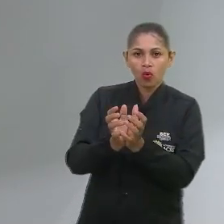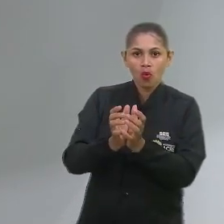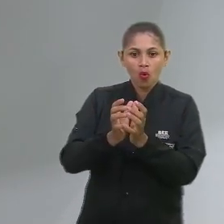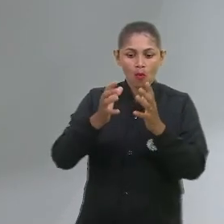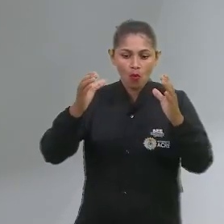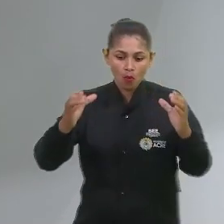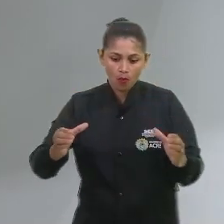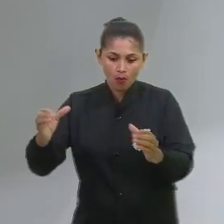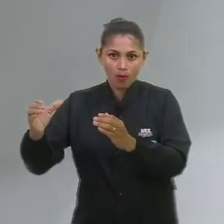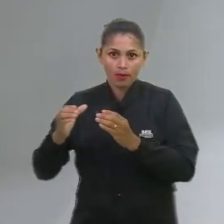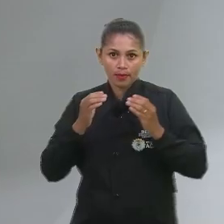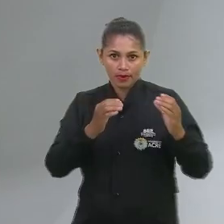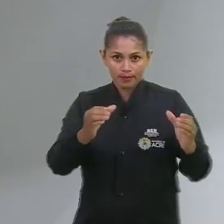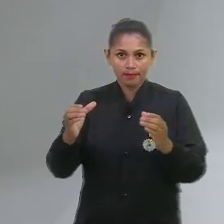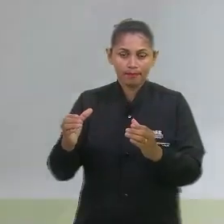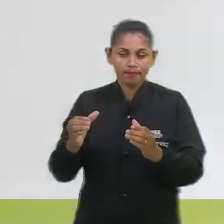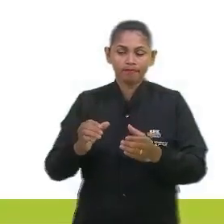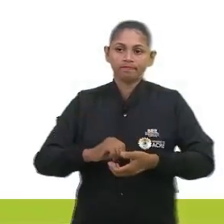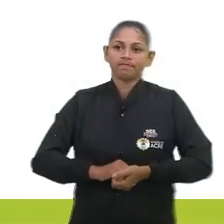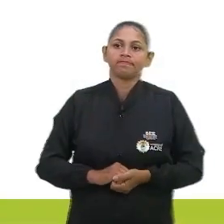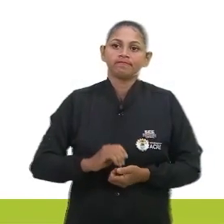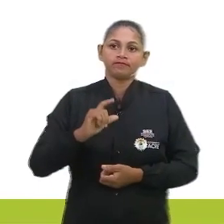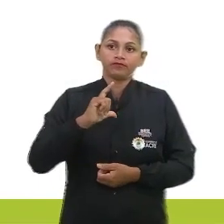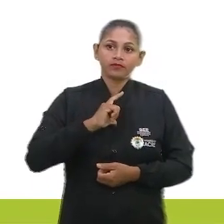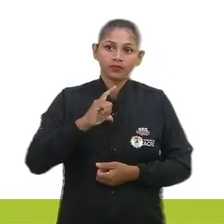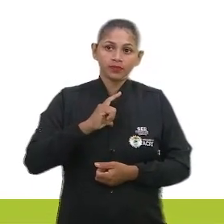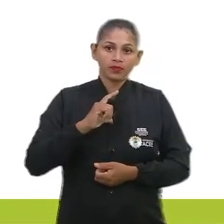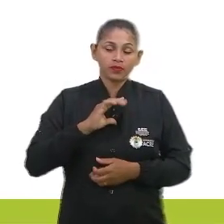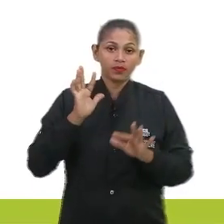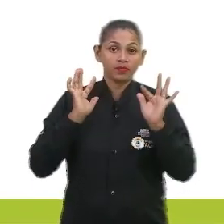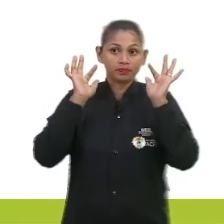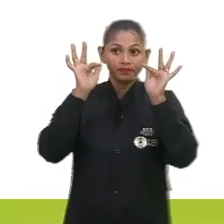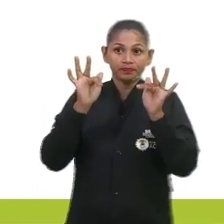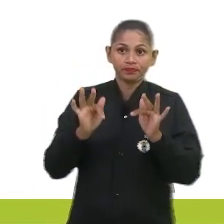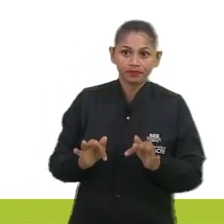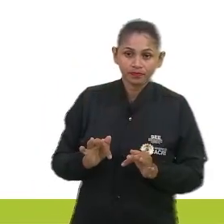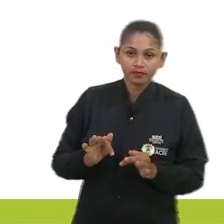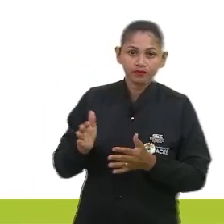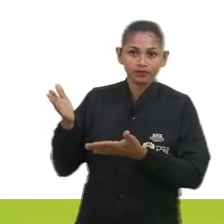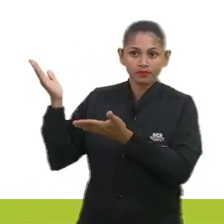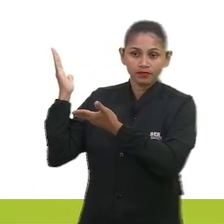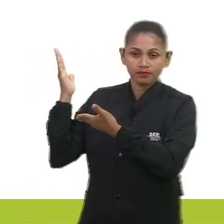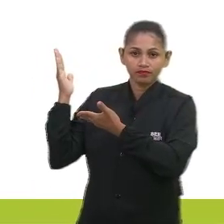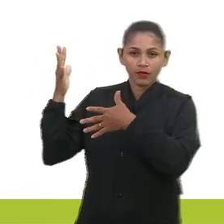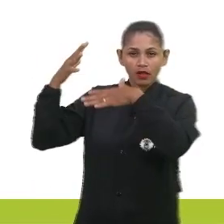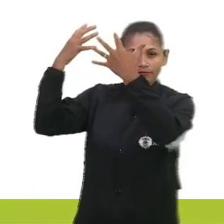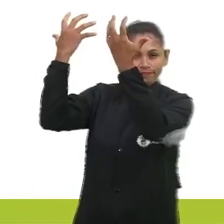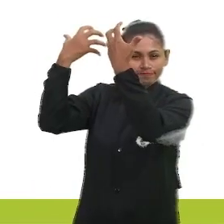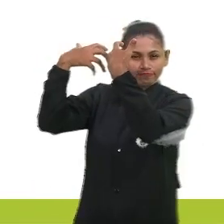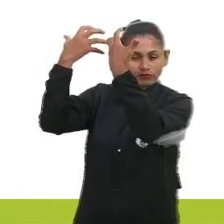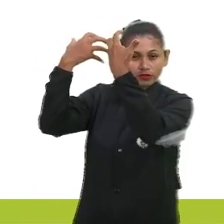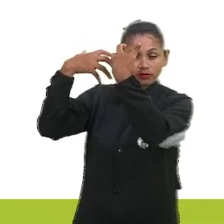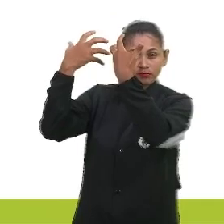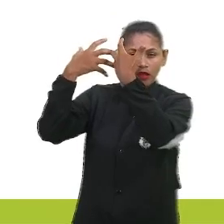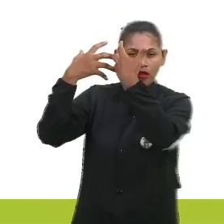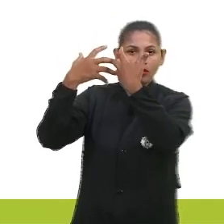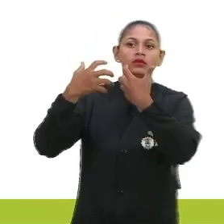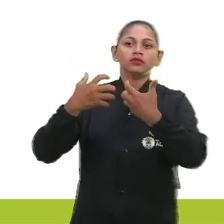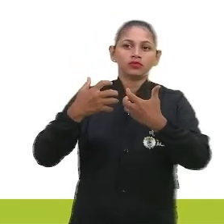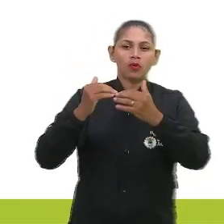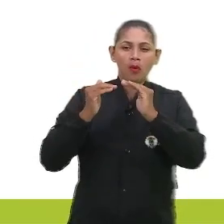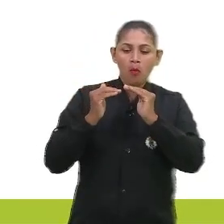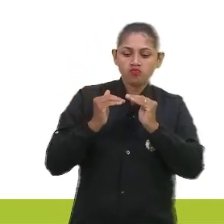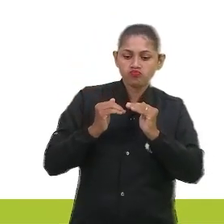rádios comunitárias. Nós temos, para finalizar, essa reflexão sobre o poder da